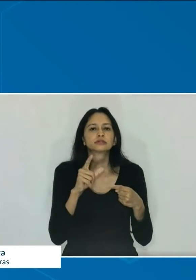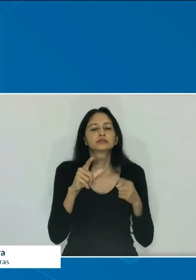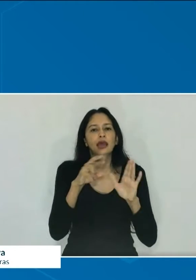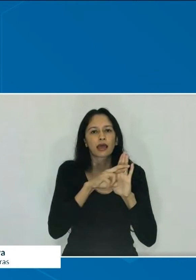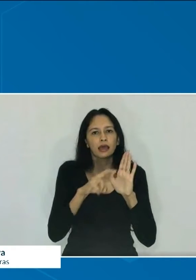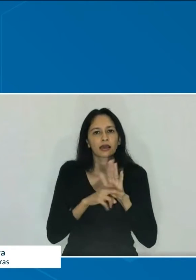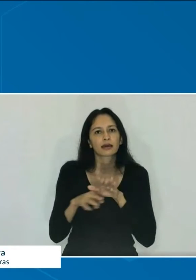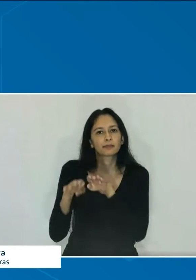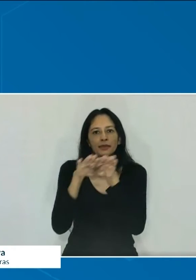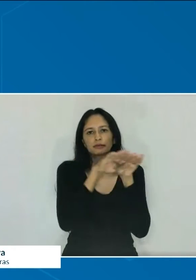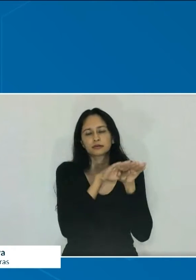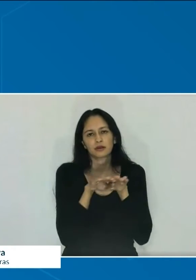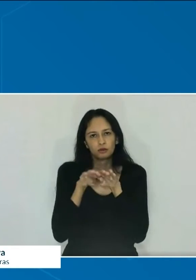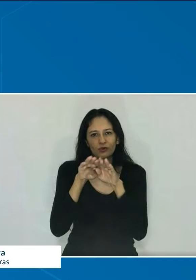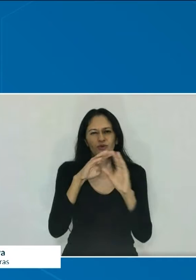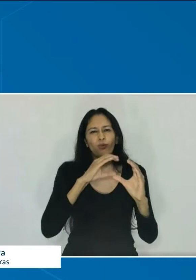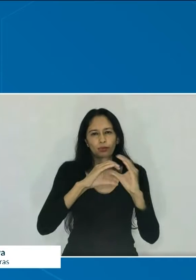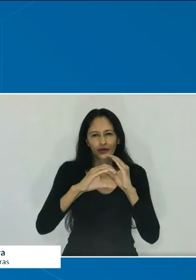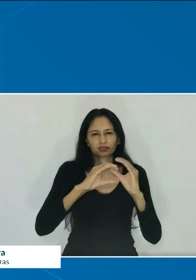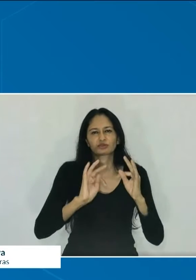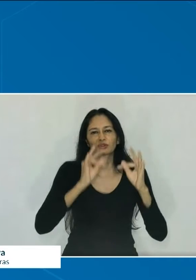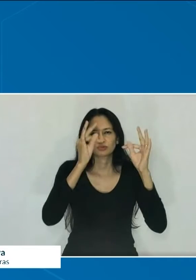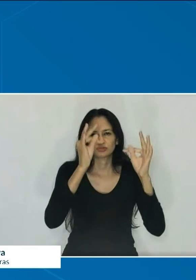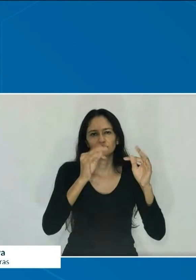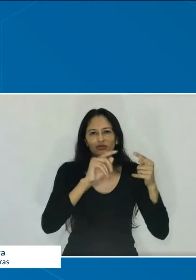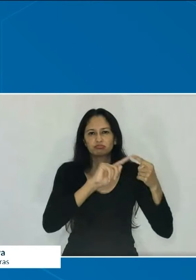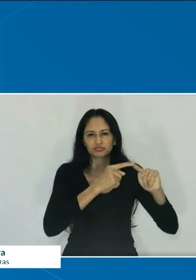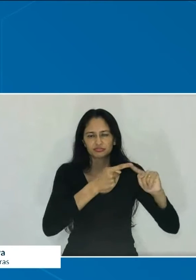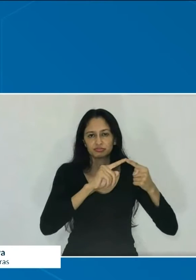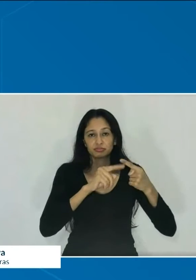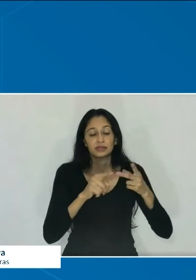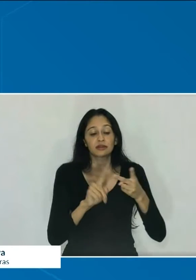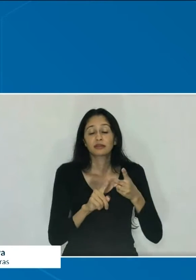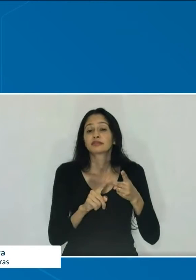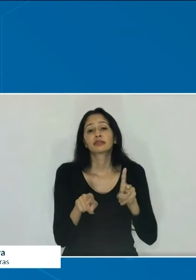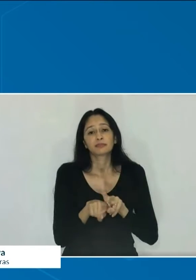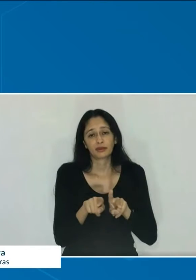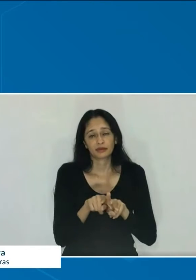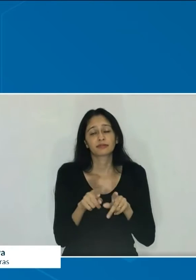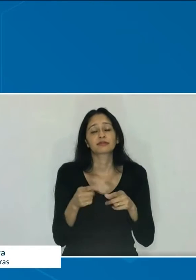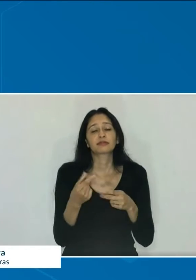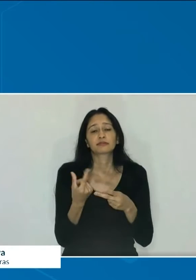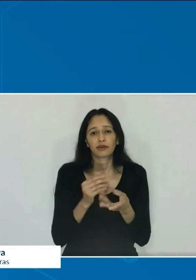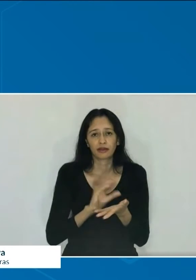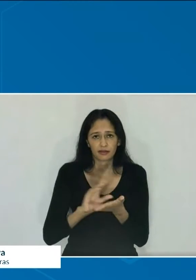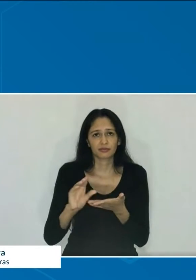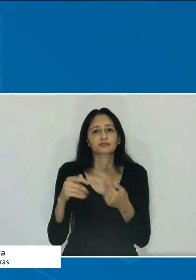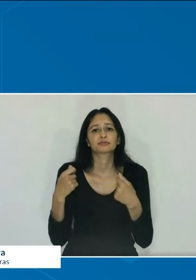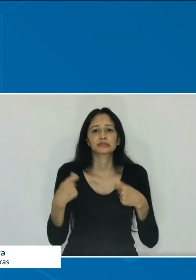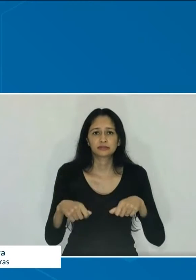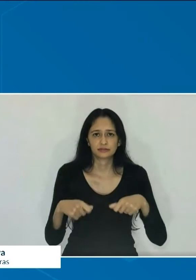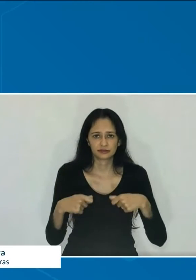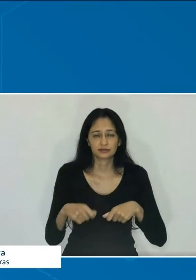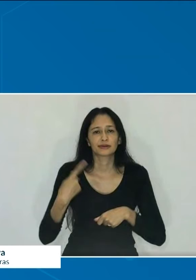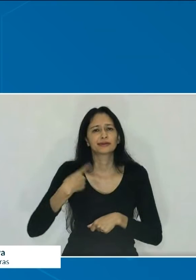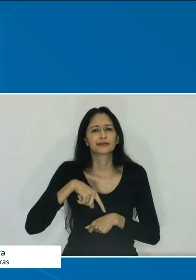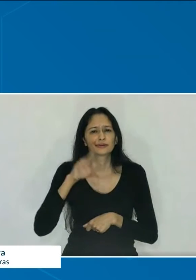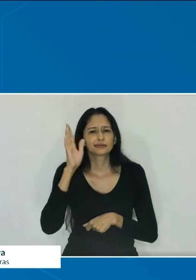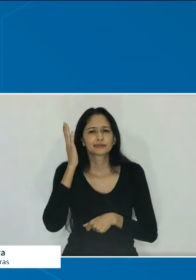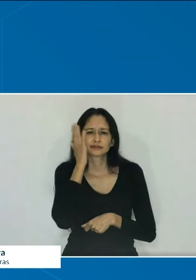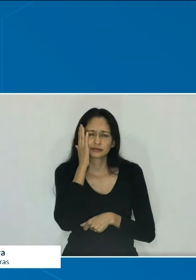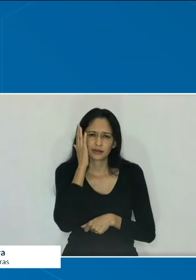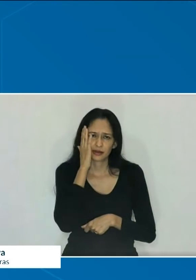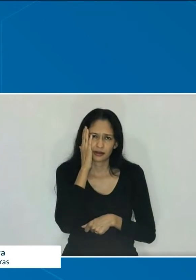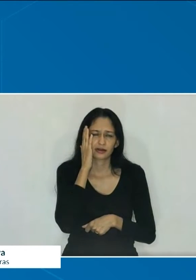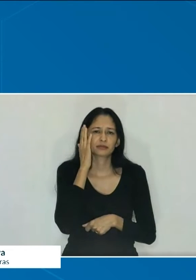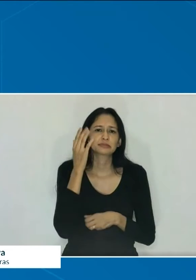de comunicação abertos. E o segundo é o investimento na tecnologia. E aí nós sabemos que cada vez os municípios não têm